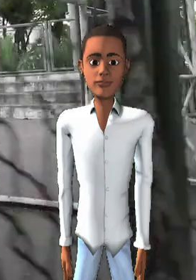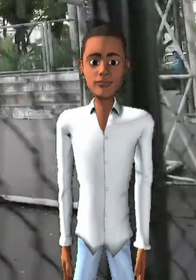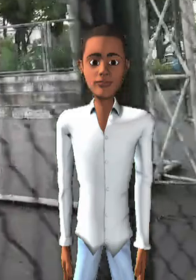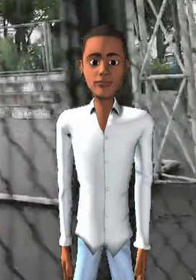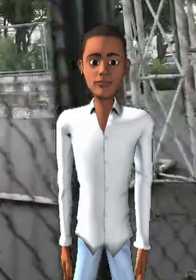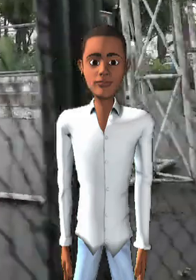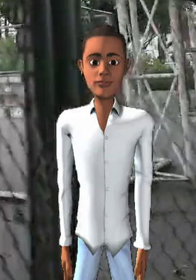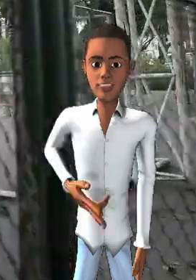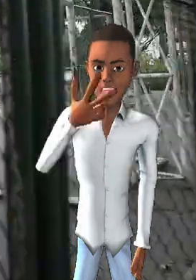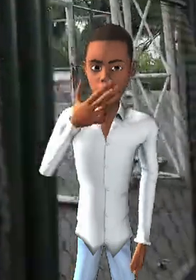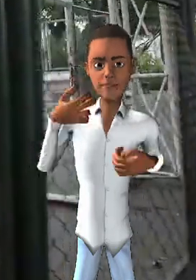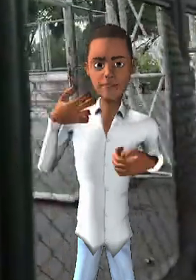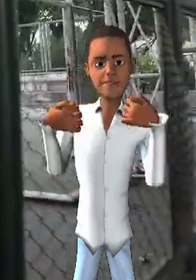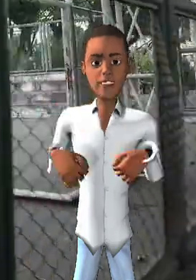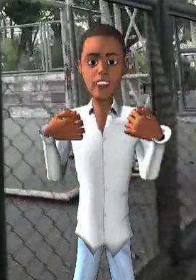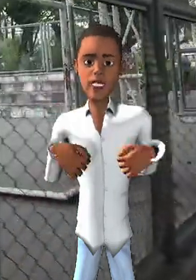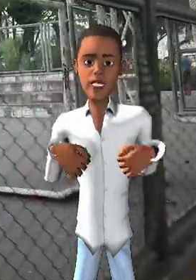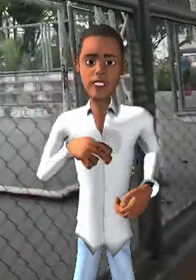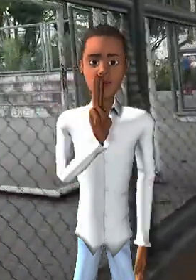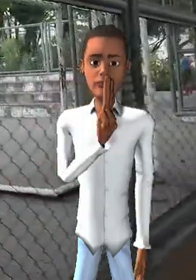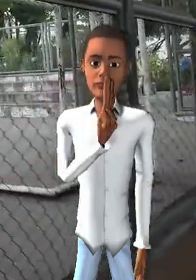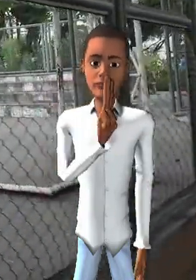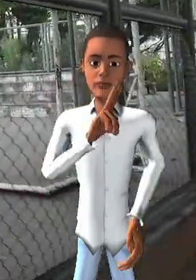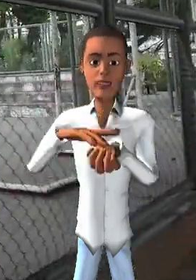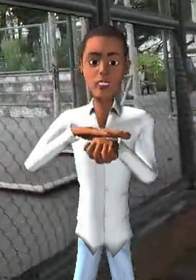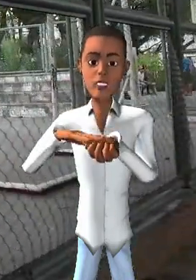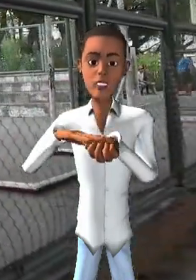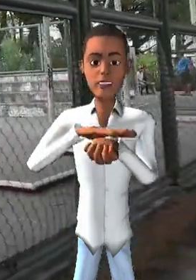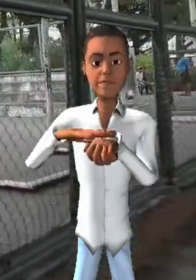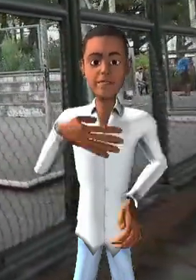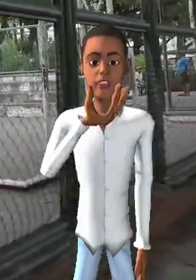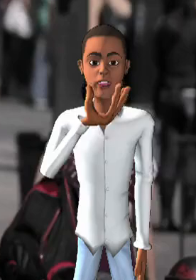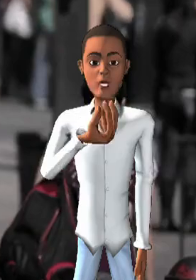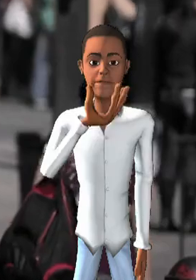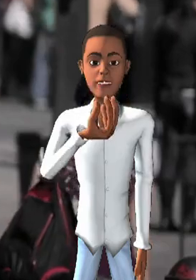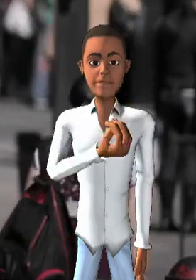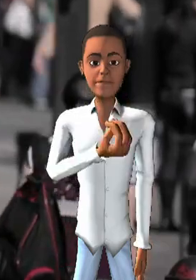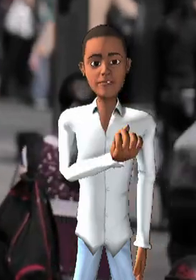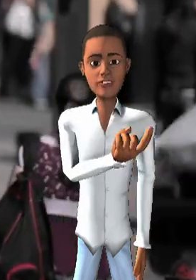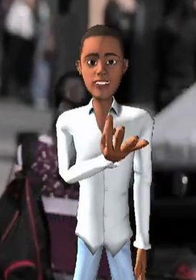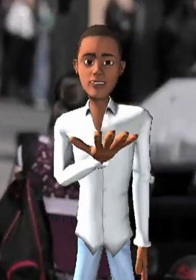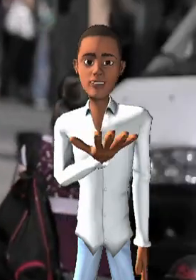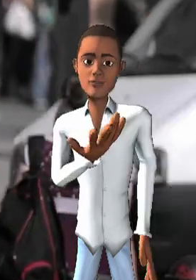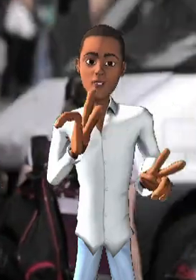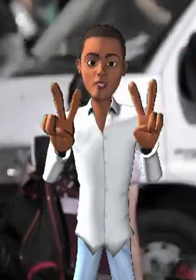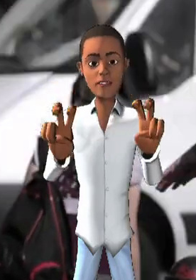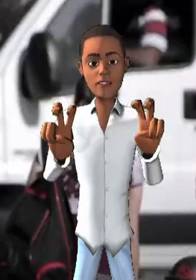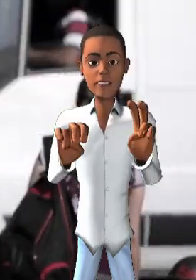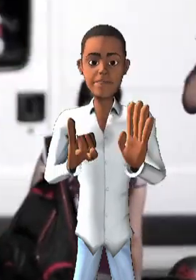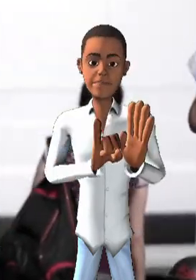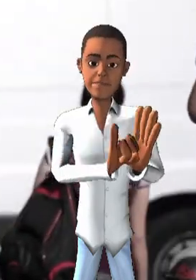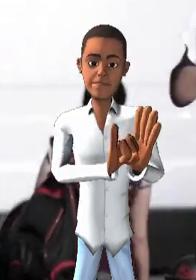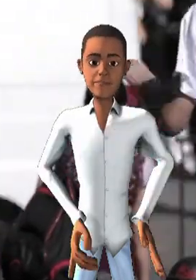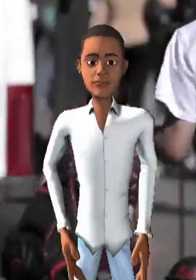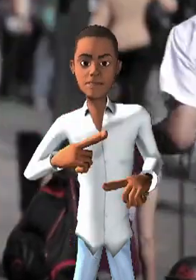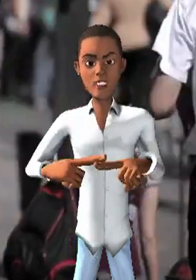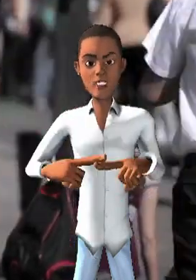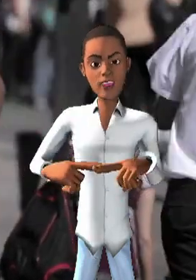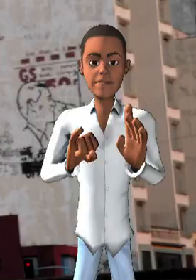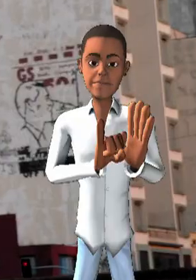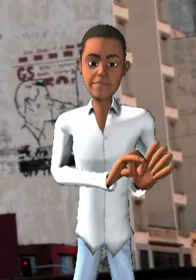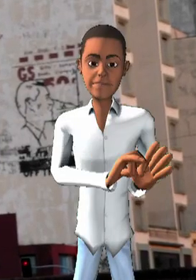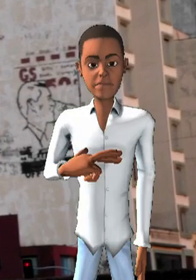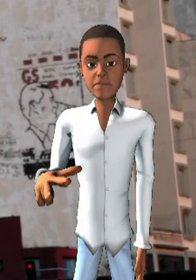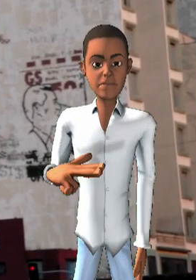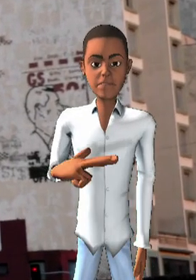Dia: quadra esportiva. Eu acho que a gente precisa, de maneira urgente, falar com os homens sobre as questões de gênero, né? Porque quando a